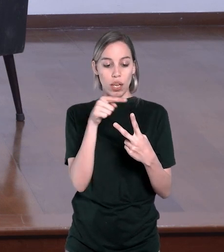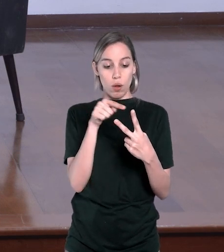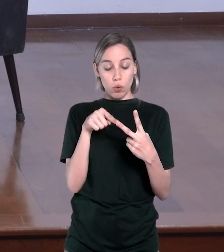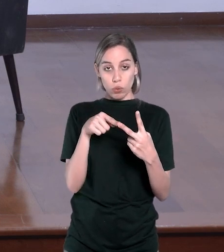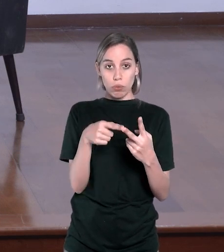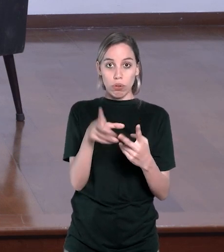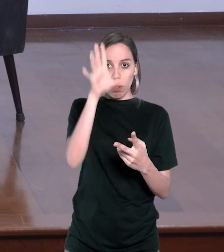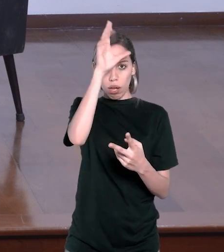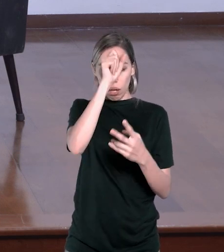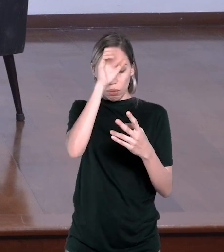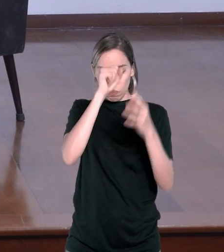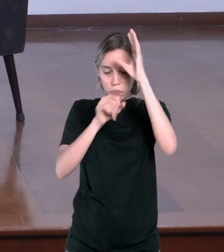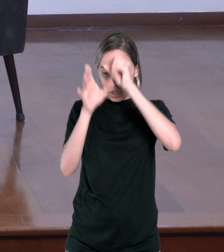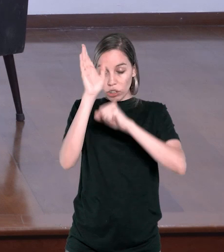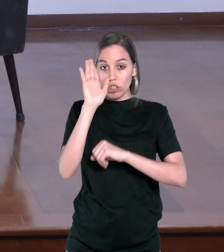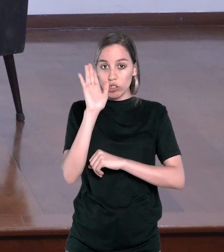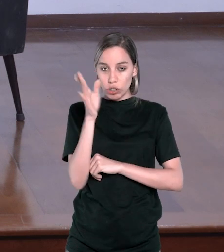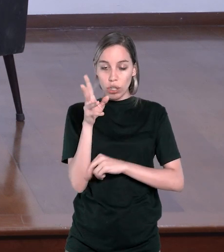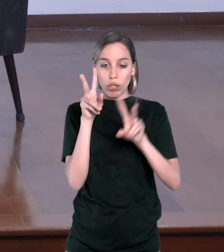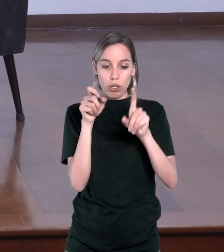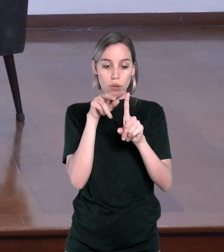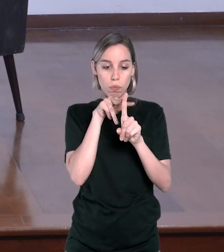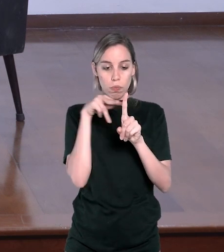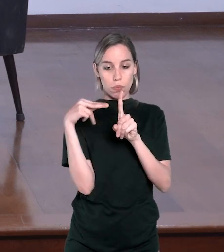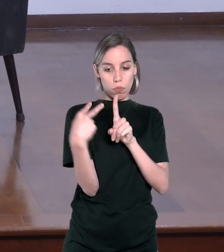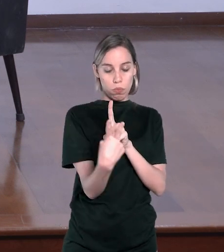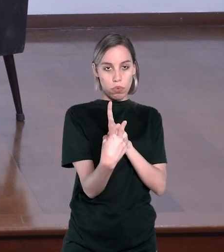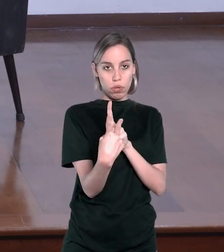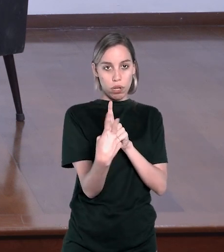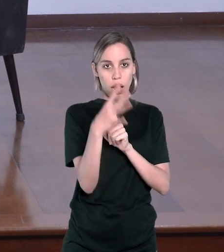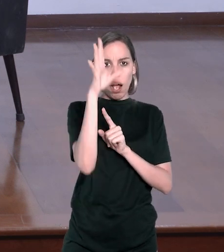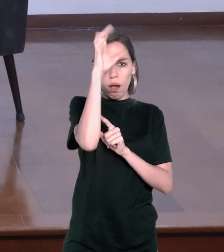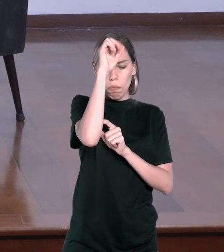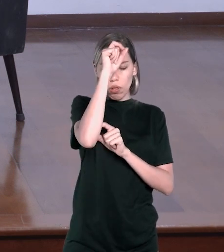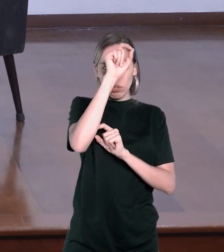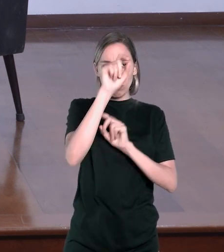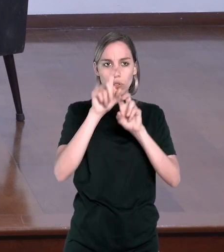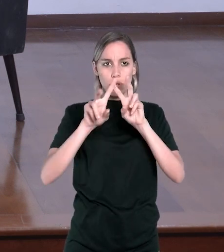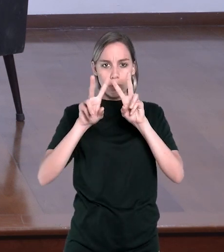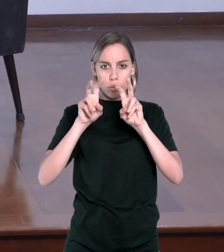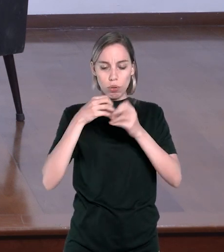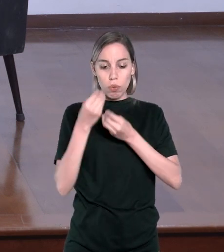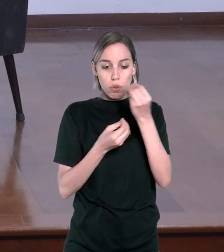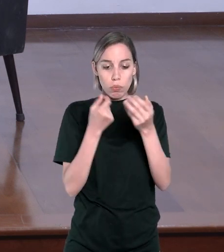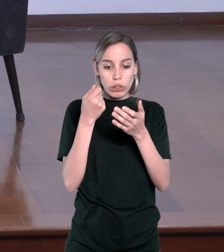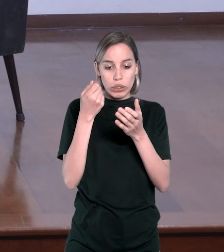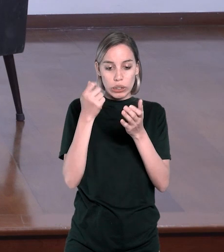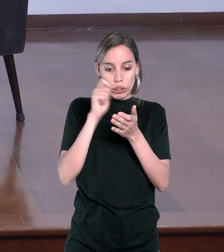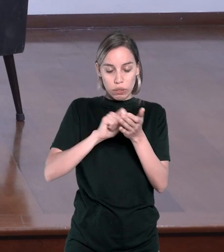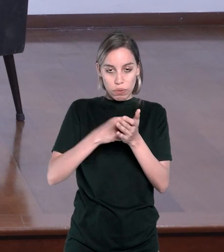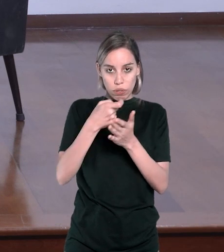aprendem sobre o que é um plot, eles aprendem a escrever um texto